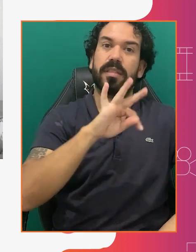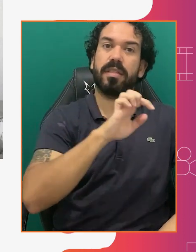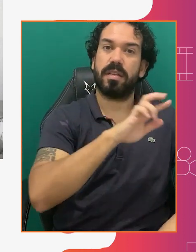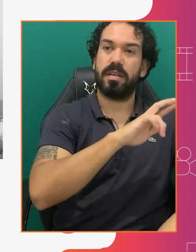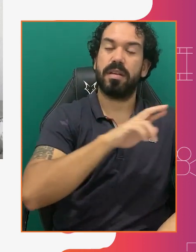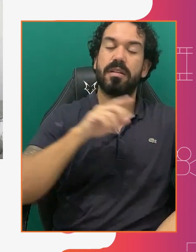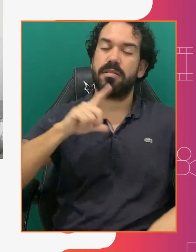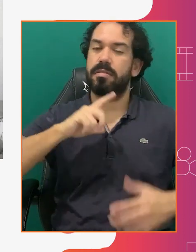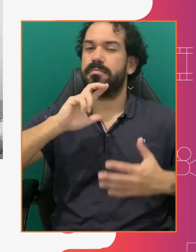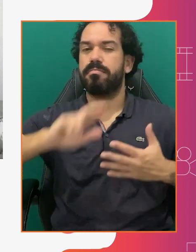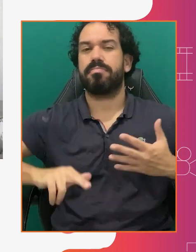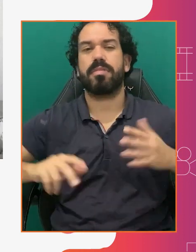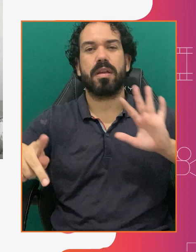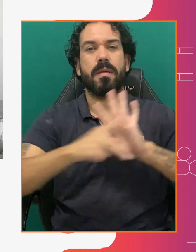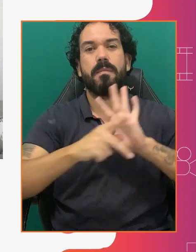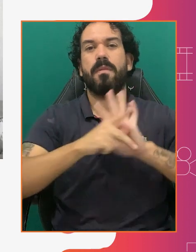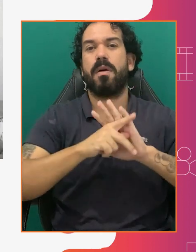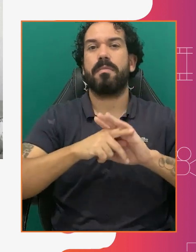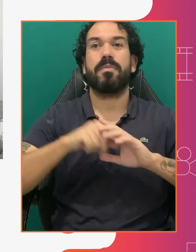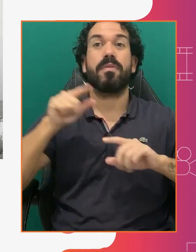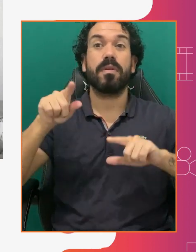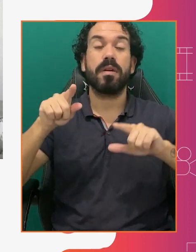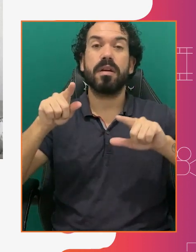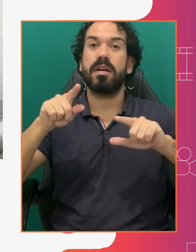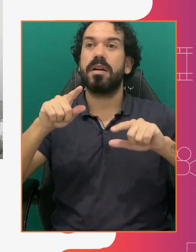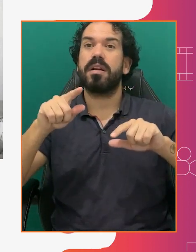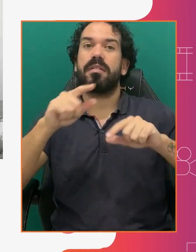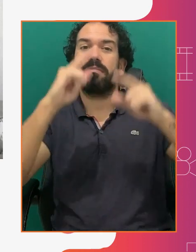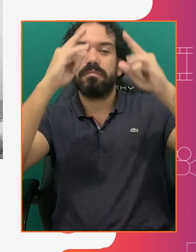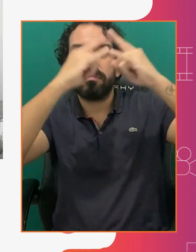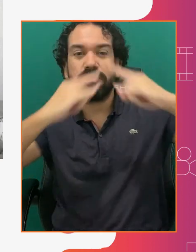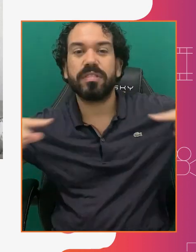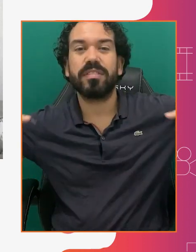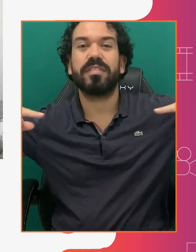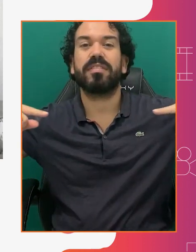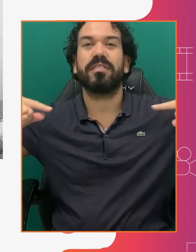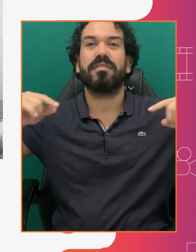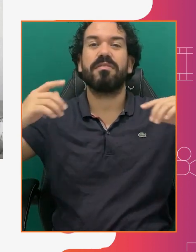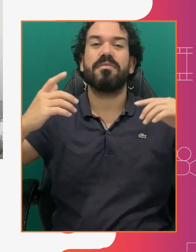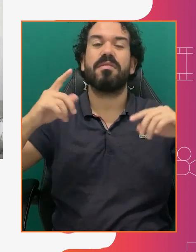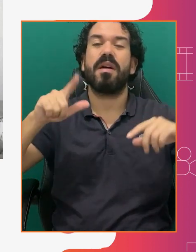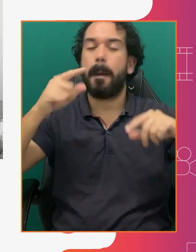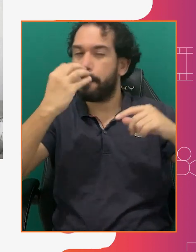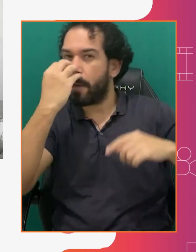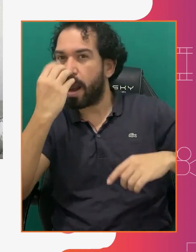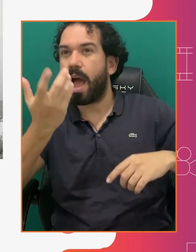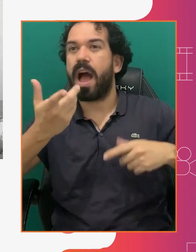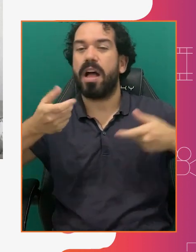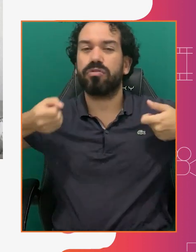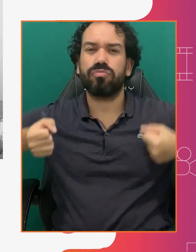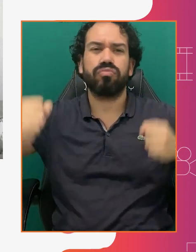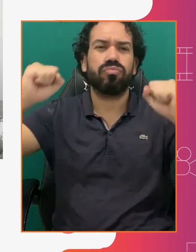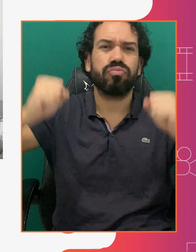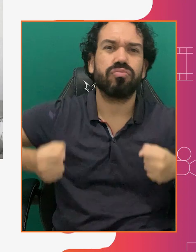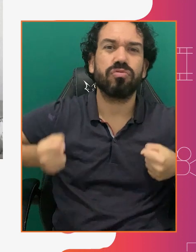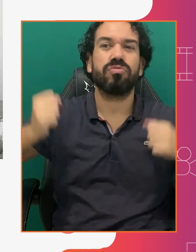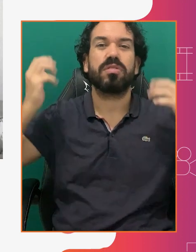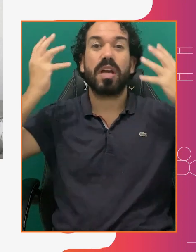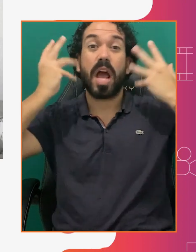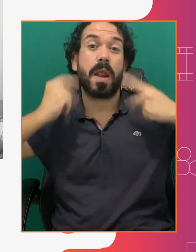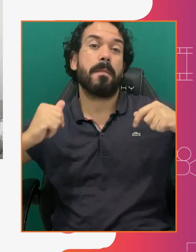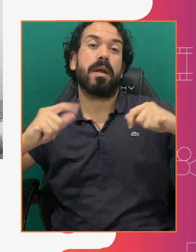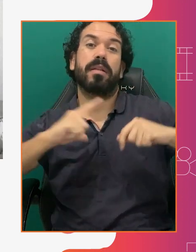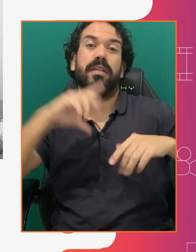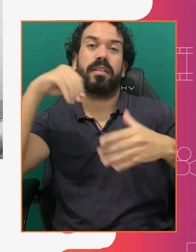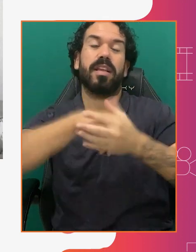com miniaturas de elementos típicos do circo, como palhaços, malabaristas e animais circenses, e eles